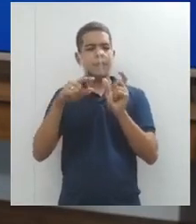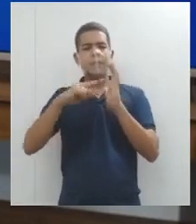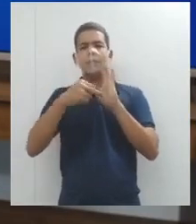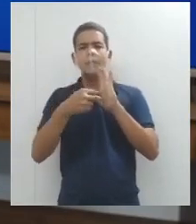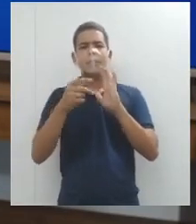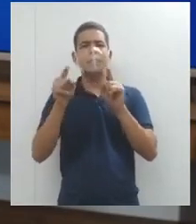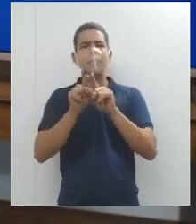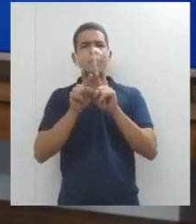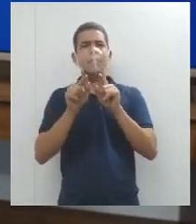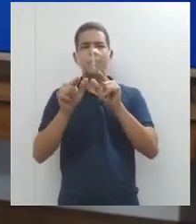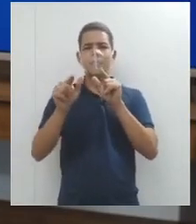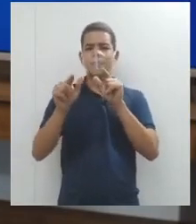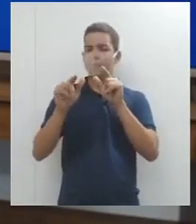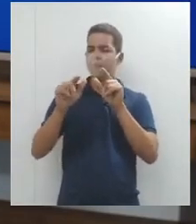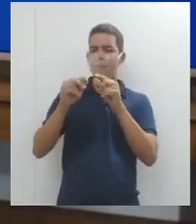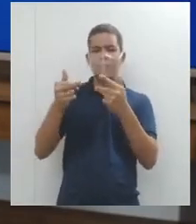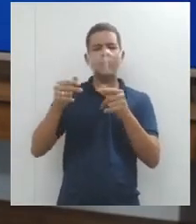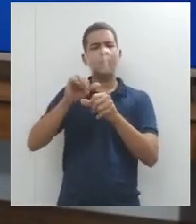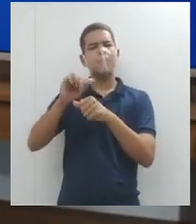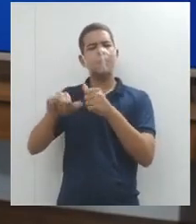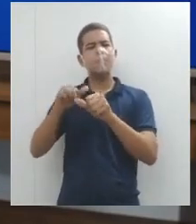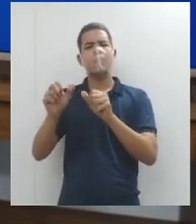sua função modificada. E por que